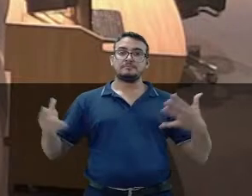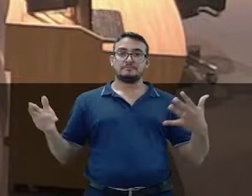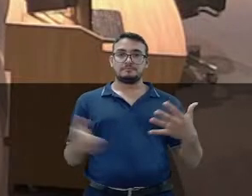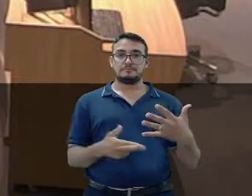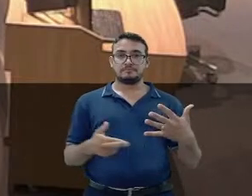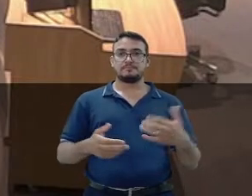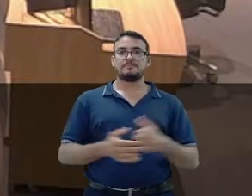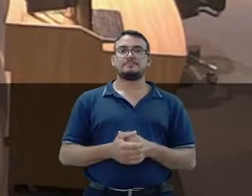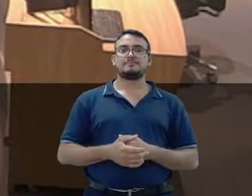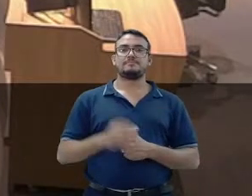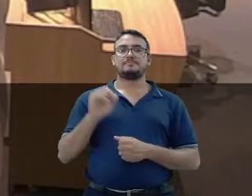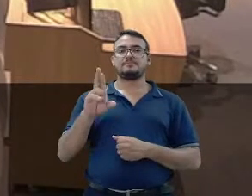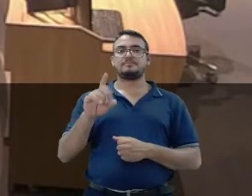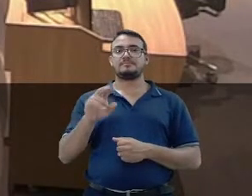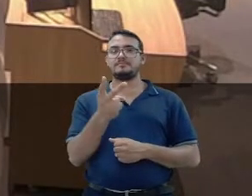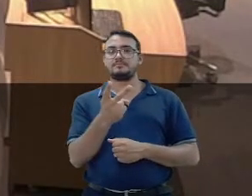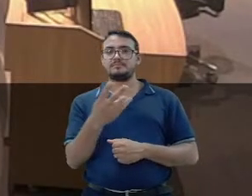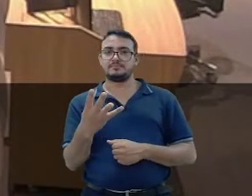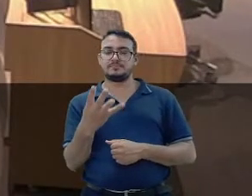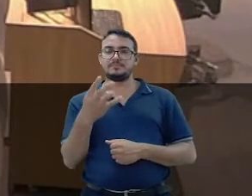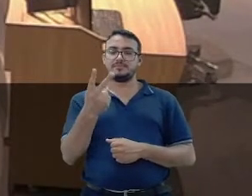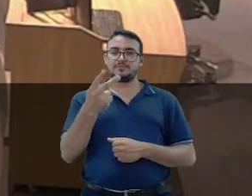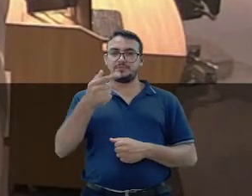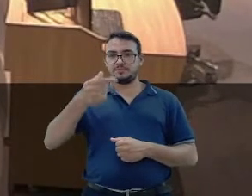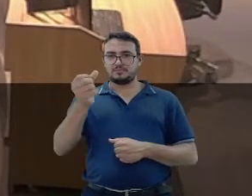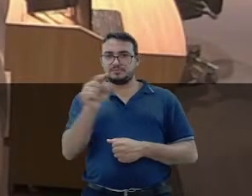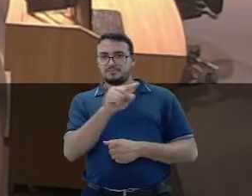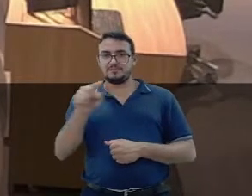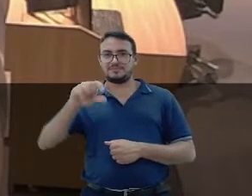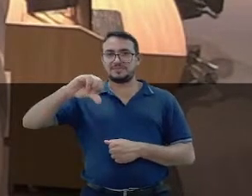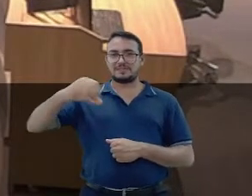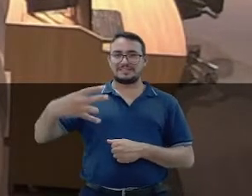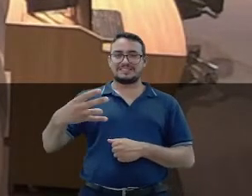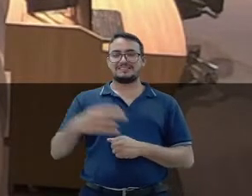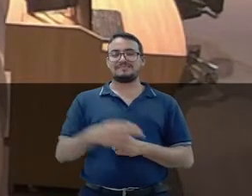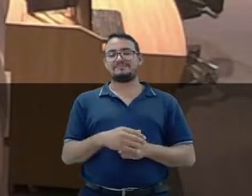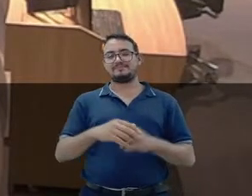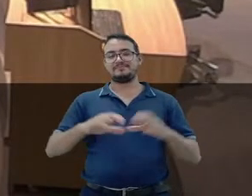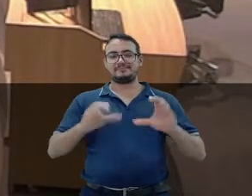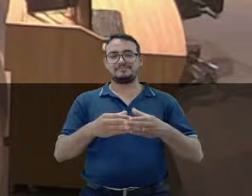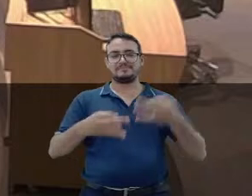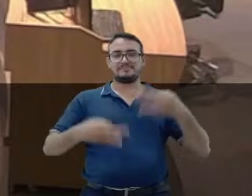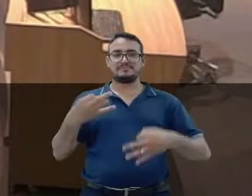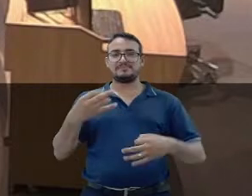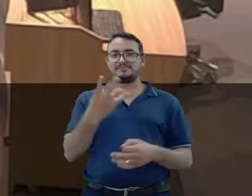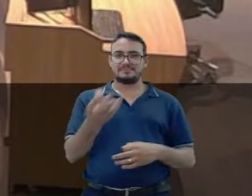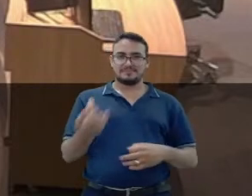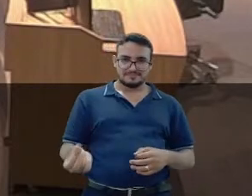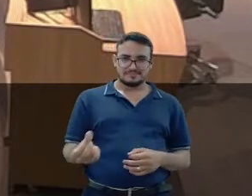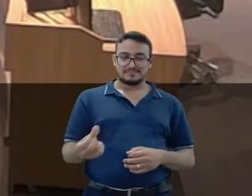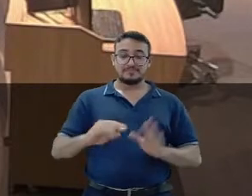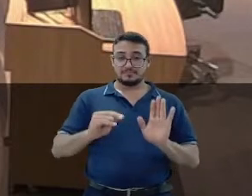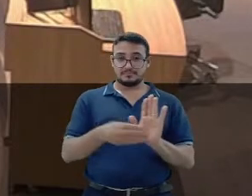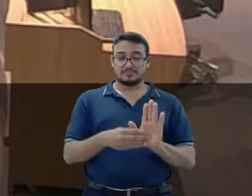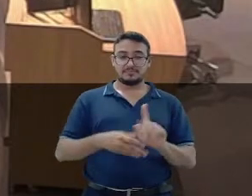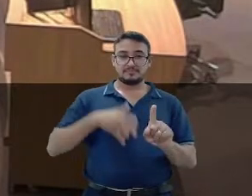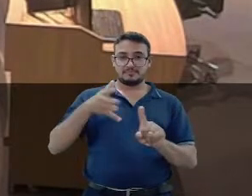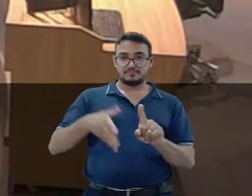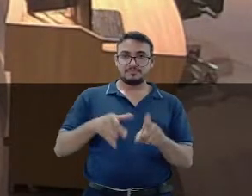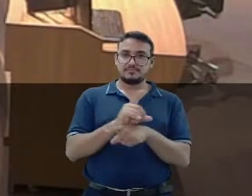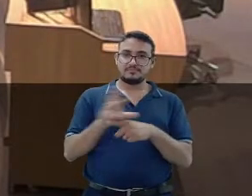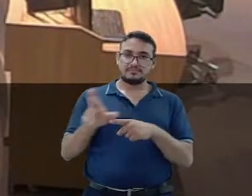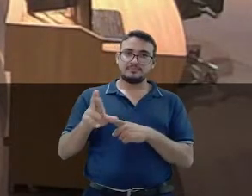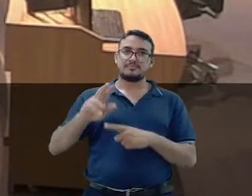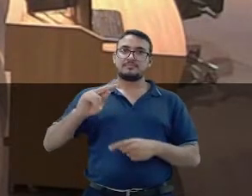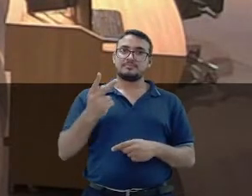ordinário 24.276, dígito 94.2022, vara 46, inscrito para sustentação oral, doutor